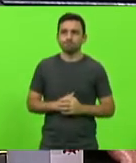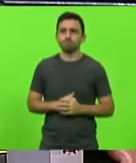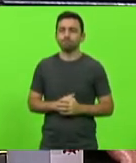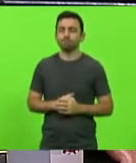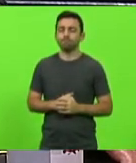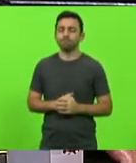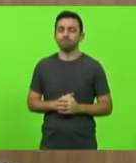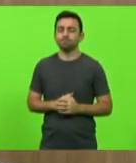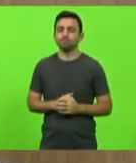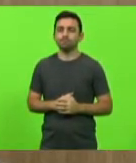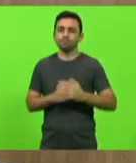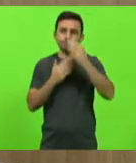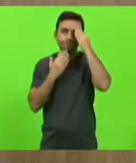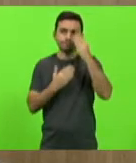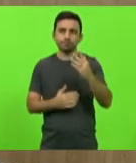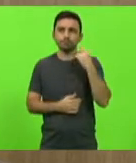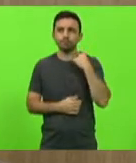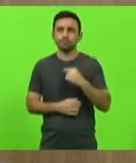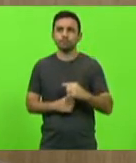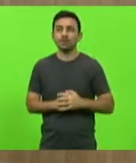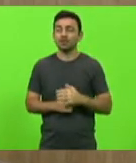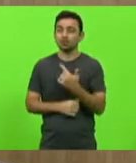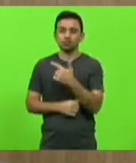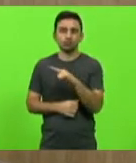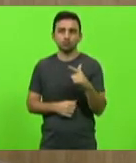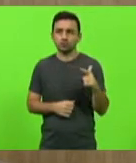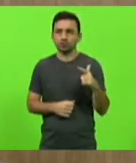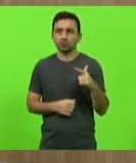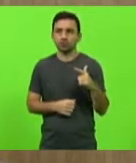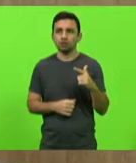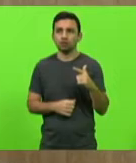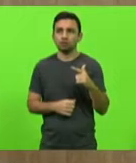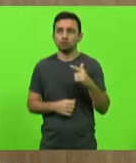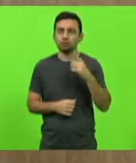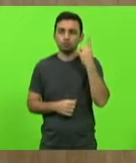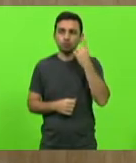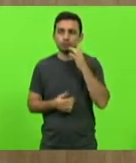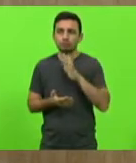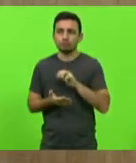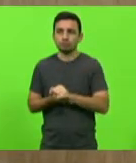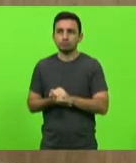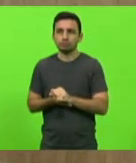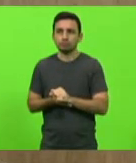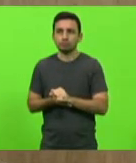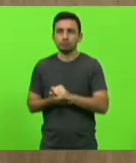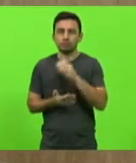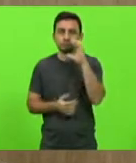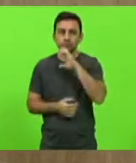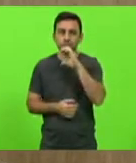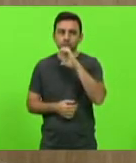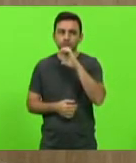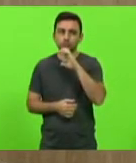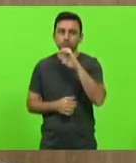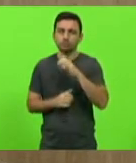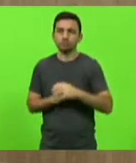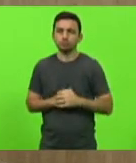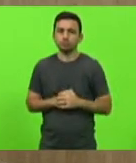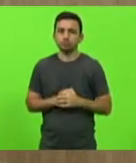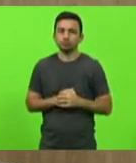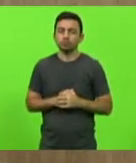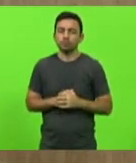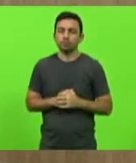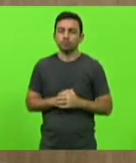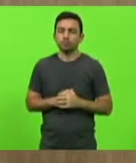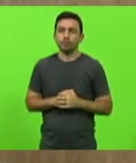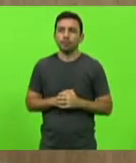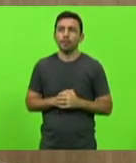Obrigado, deputado Silvio. Não havendo mais deputados inscritos para as breves comunicações,